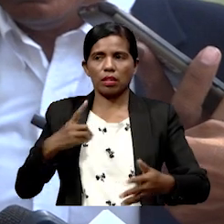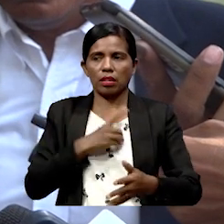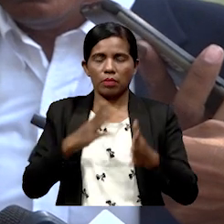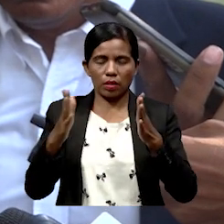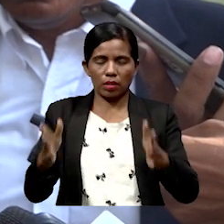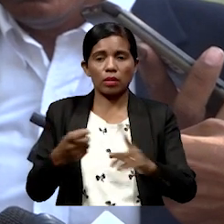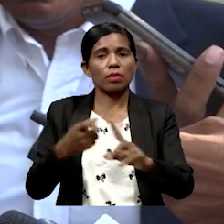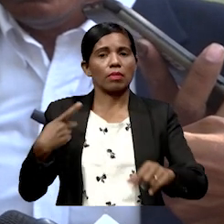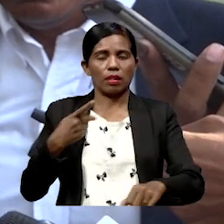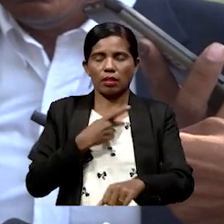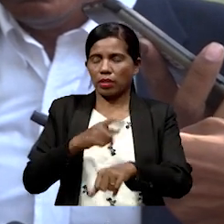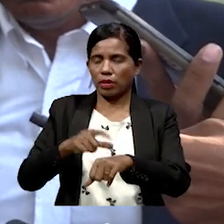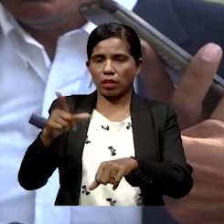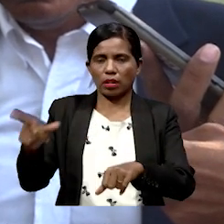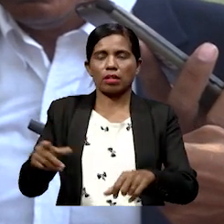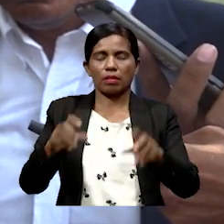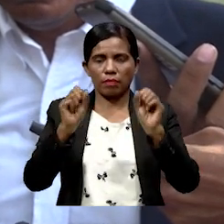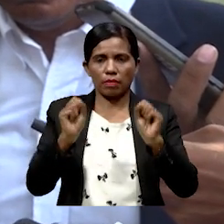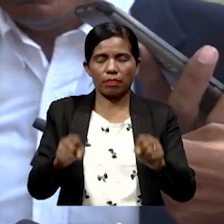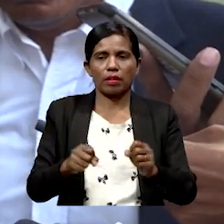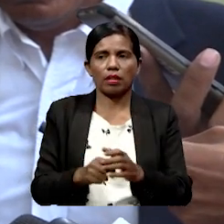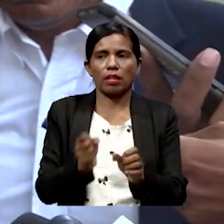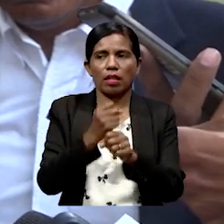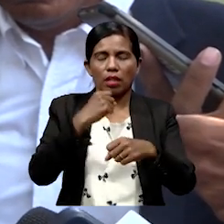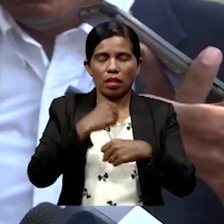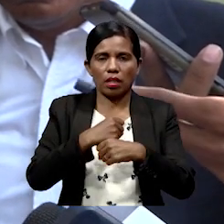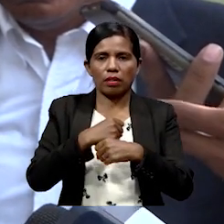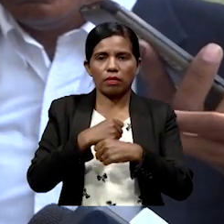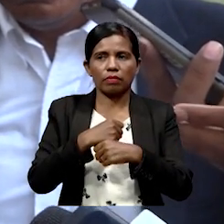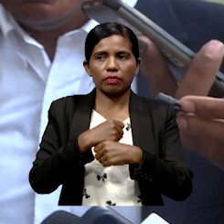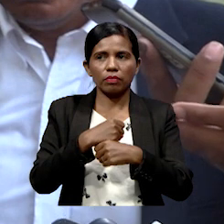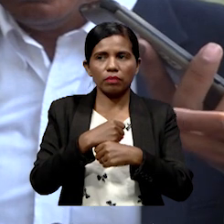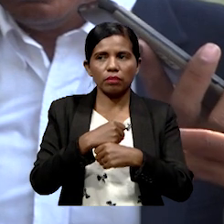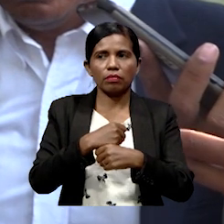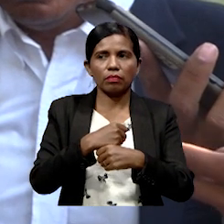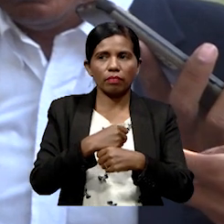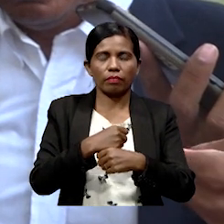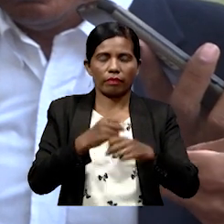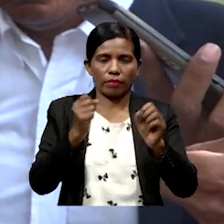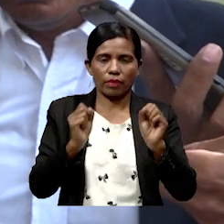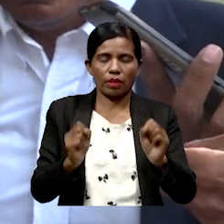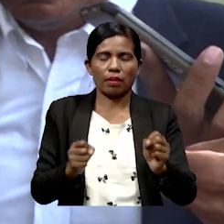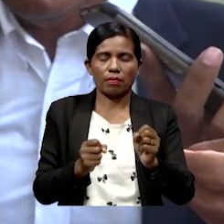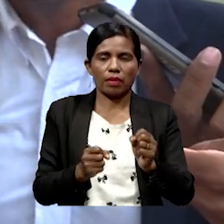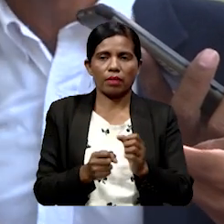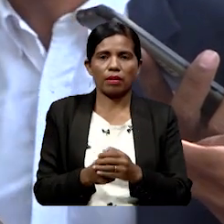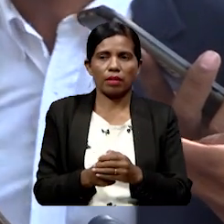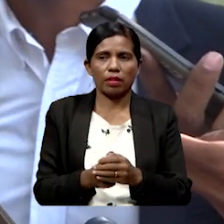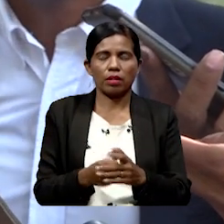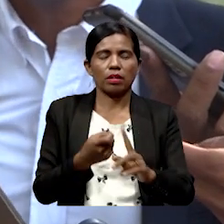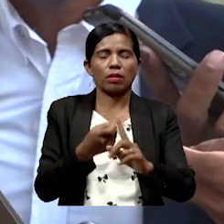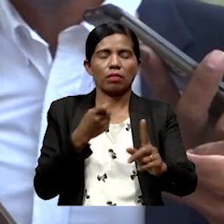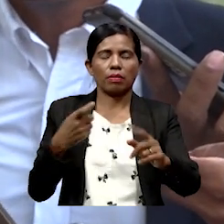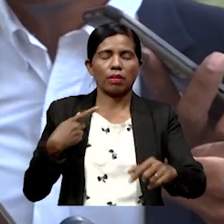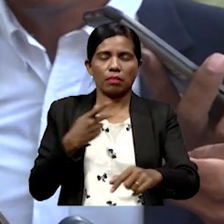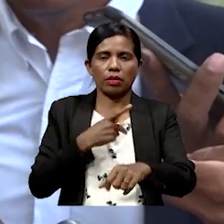Parlamento Nacional para que a tubela realize a plenária, a horizonte, a bela tuir guia um Parlamento Nacional, né? Se realiza